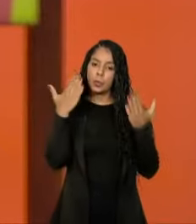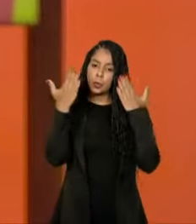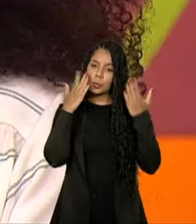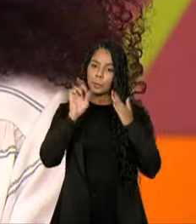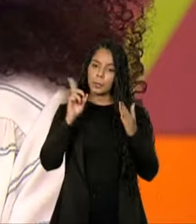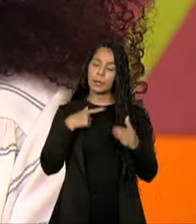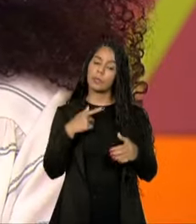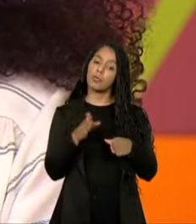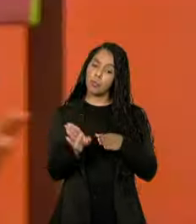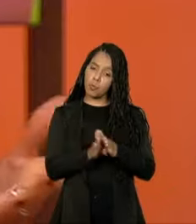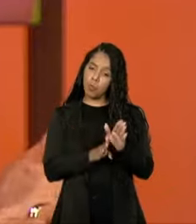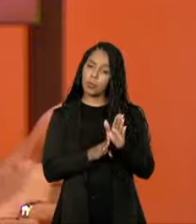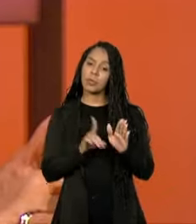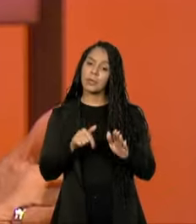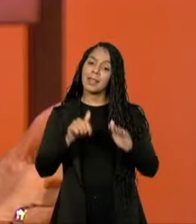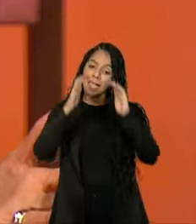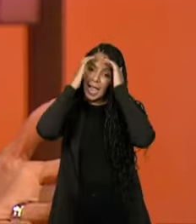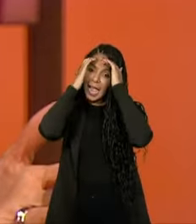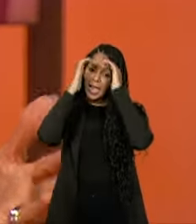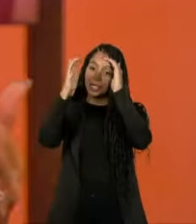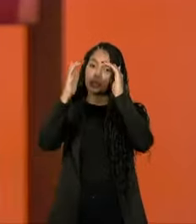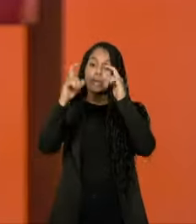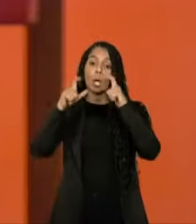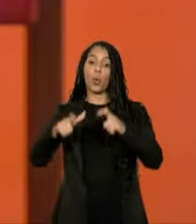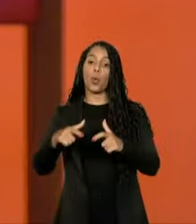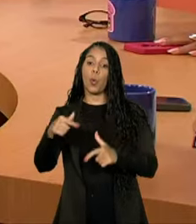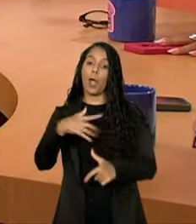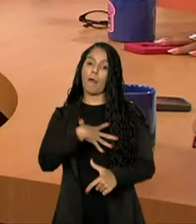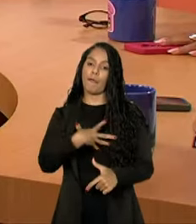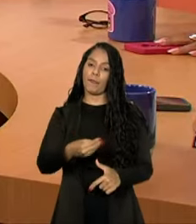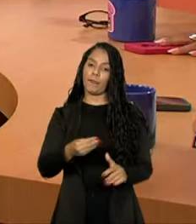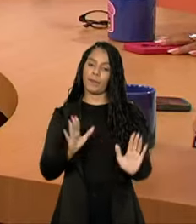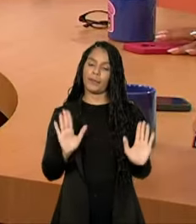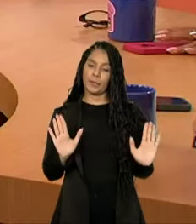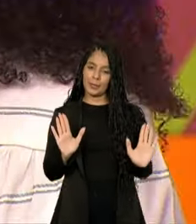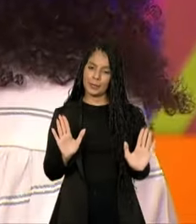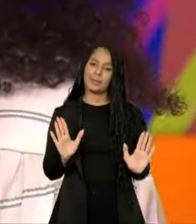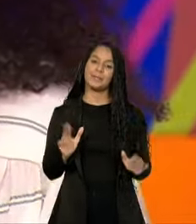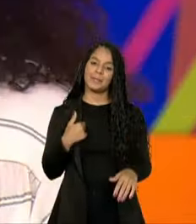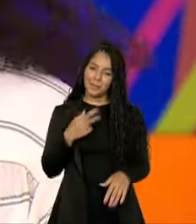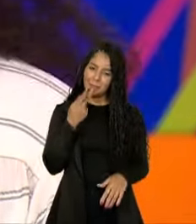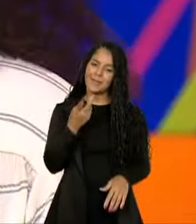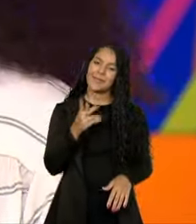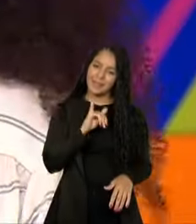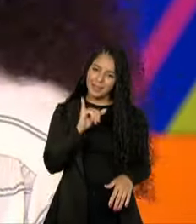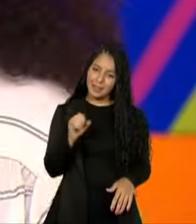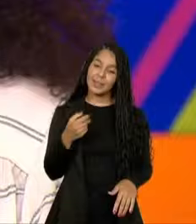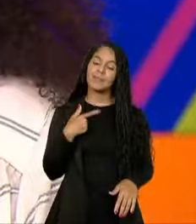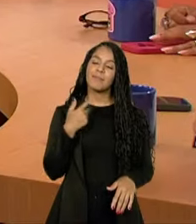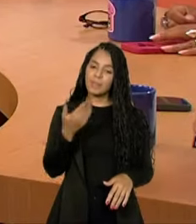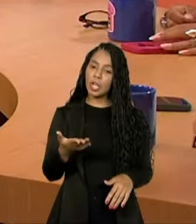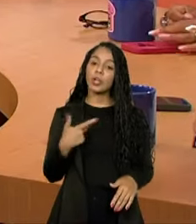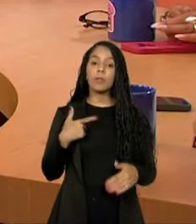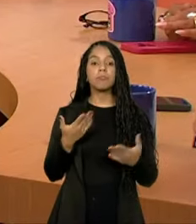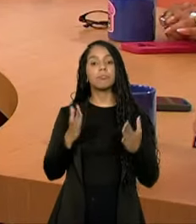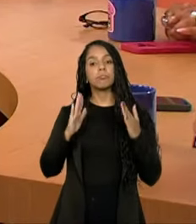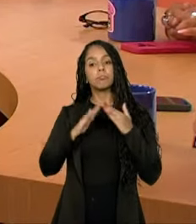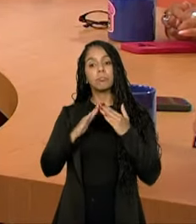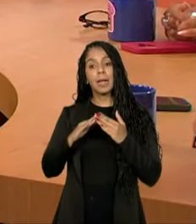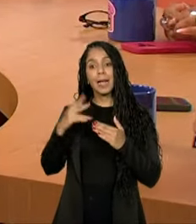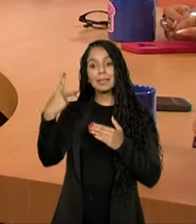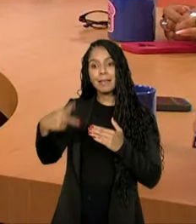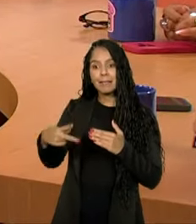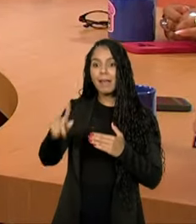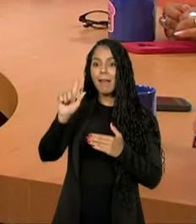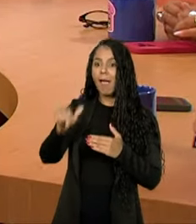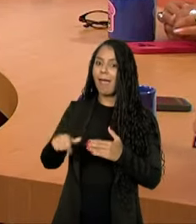psicóloga, mas eu daria um conselho que é respeitar o espaço do filho, né? Exatamente. Entender eu ia que a casa dele. É? Chegar à casa dele passa a ser a casa dele.